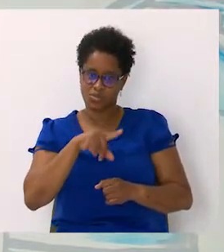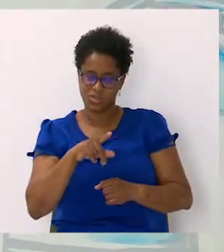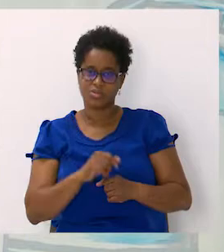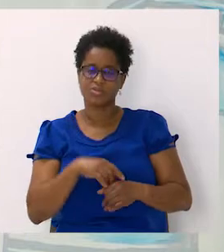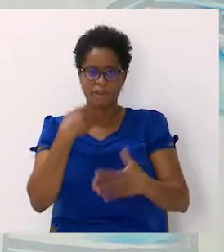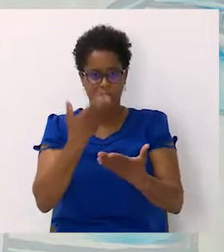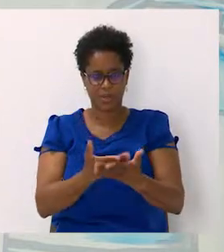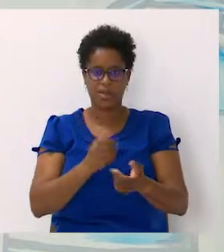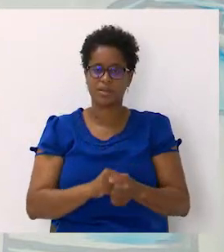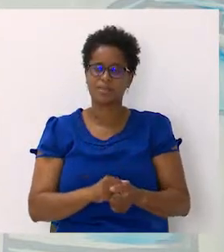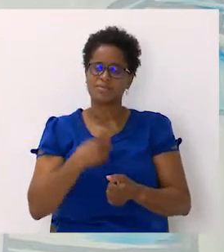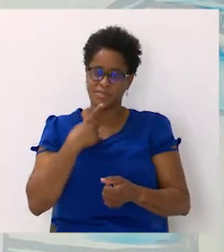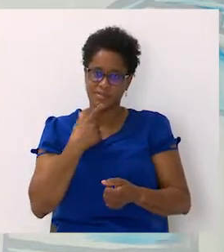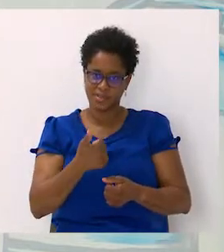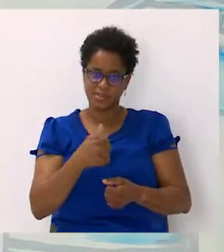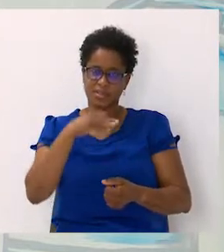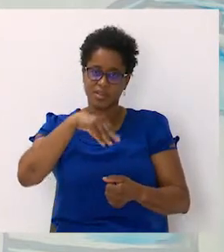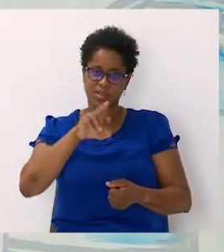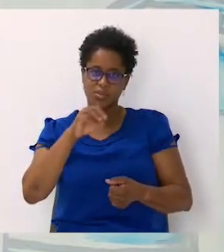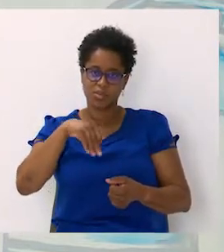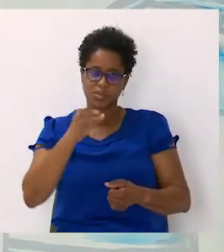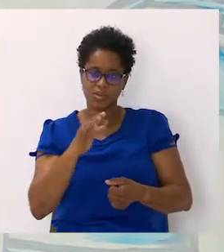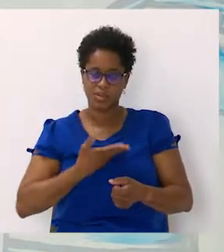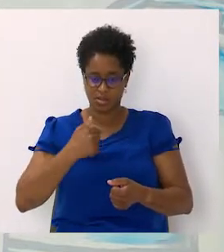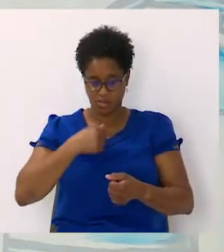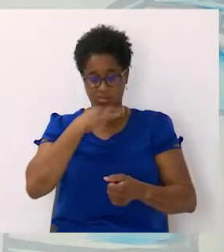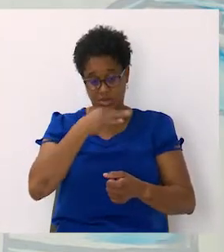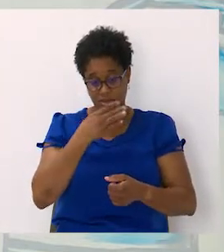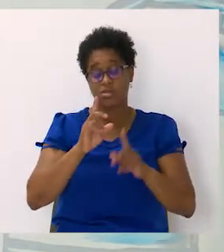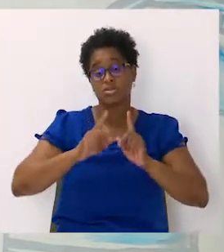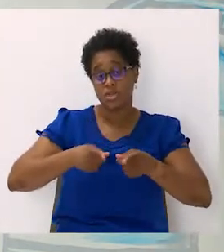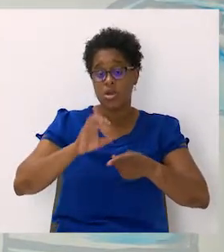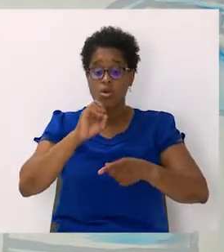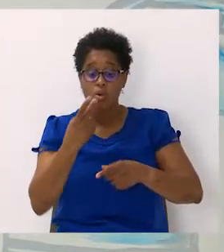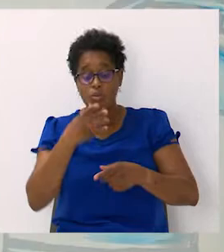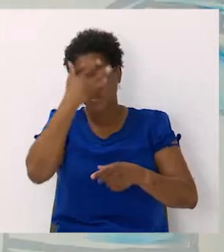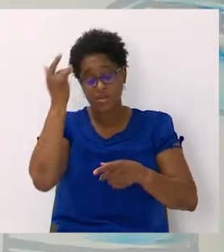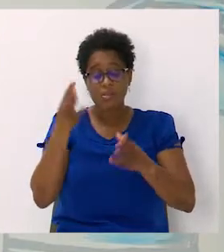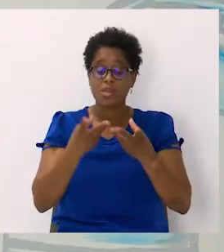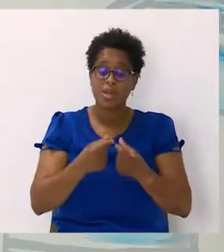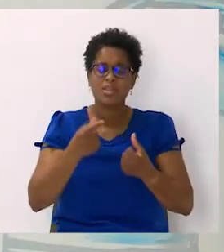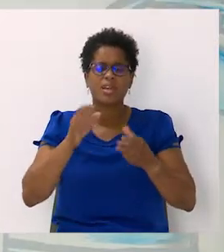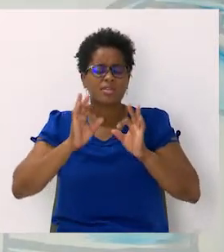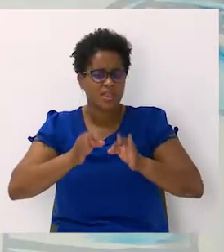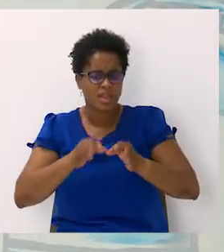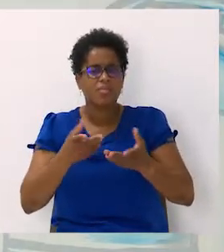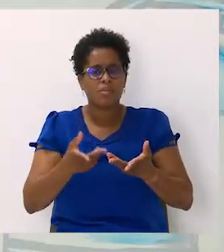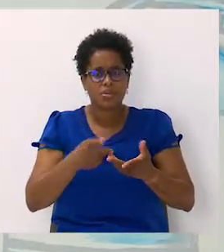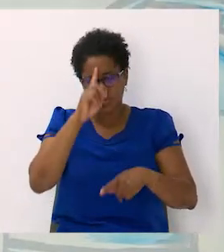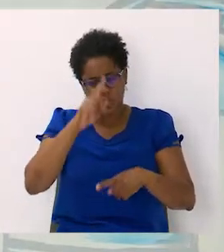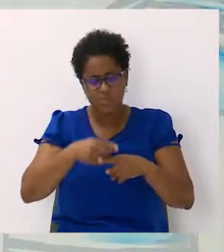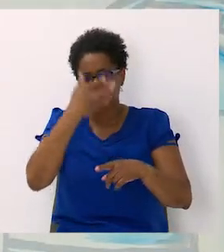Podemos aplicar, certo? A propriedade que eu disse inicialmente, ou também para simplificar, né? Na matemática sempre o propósito